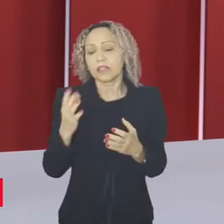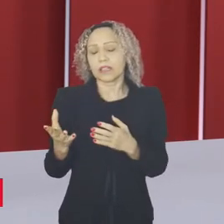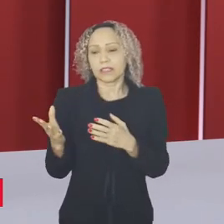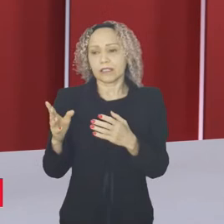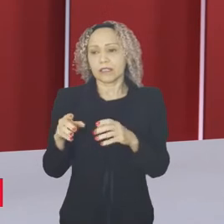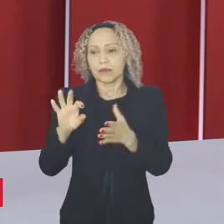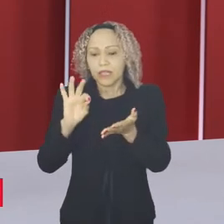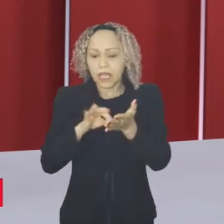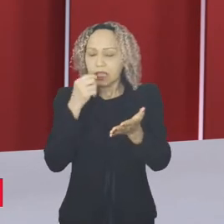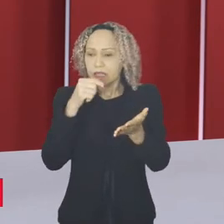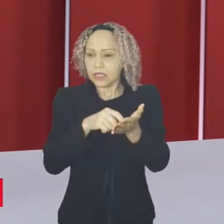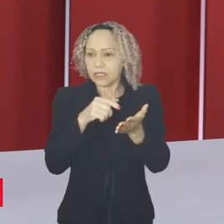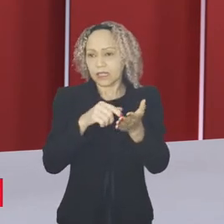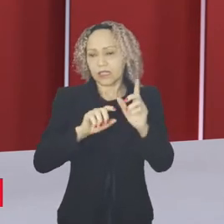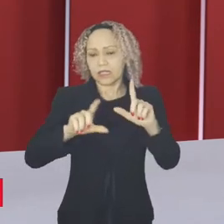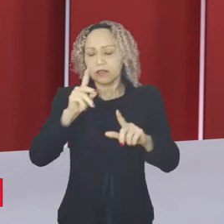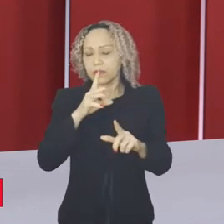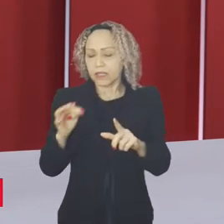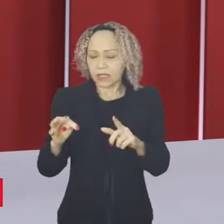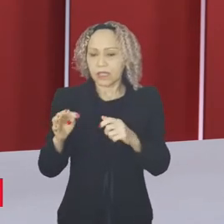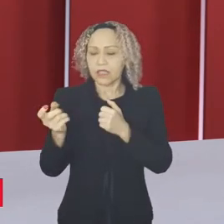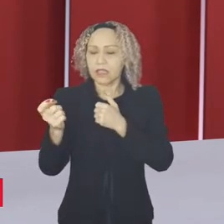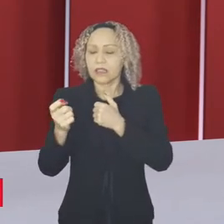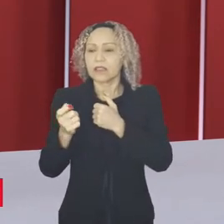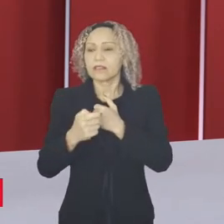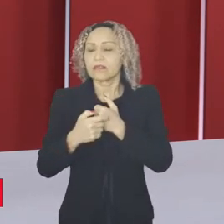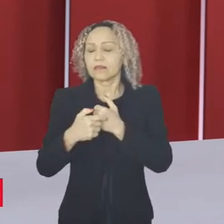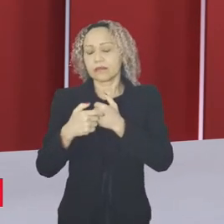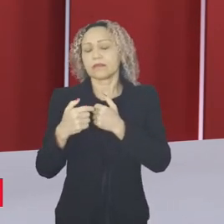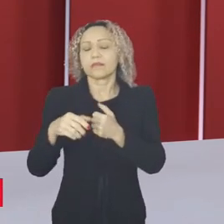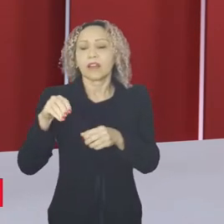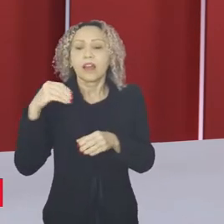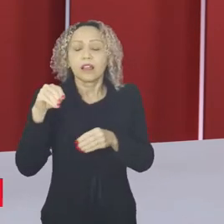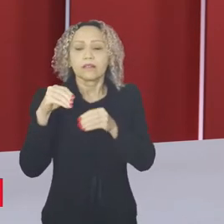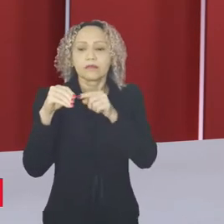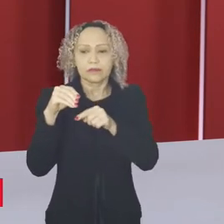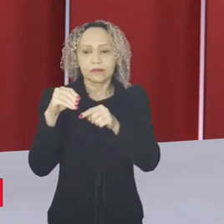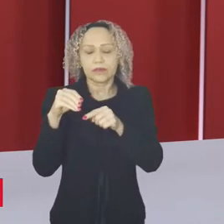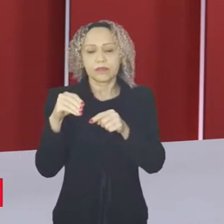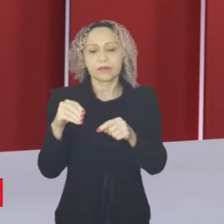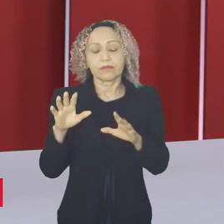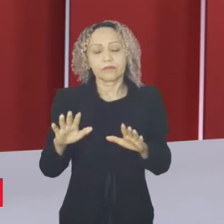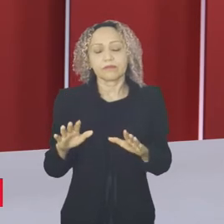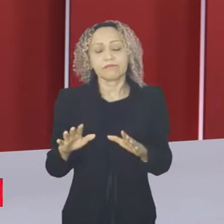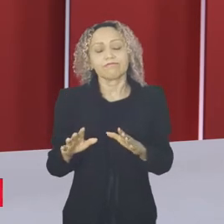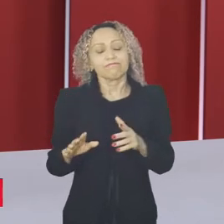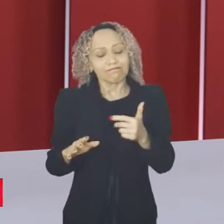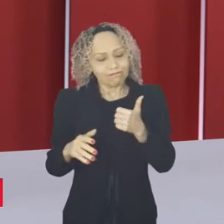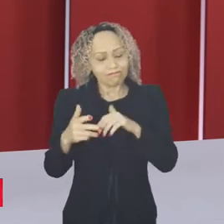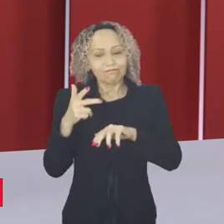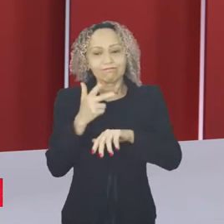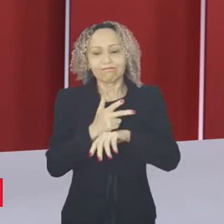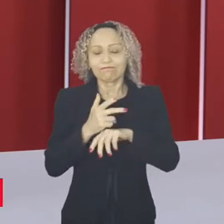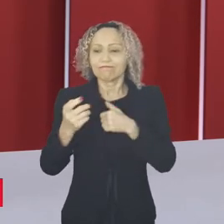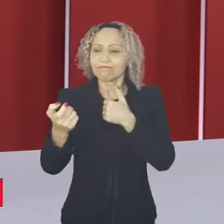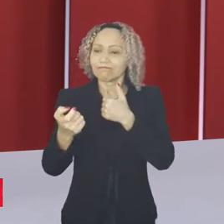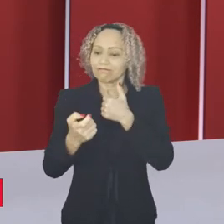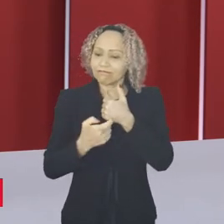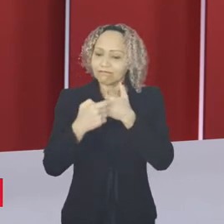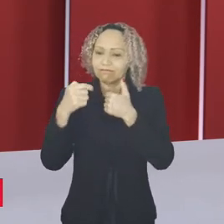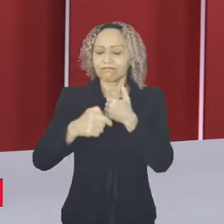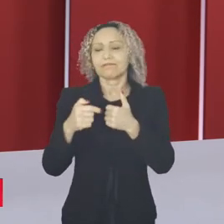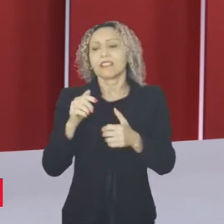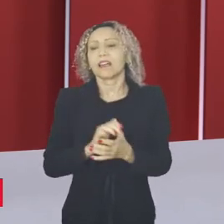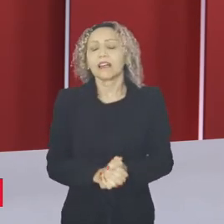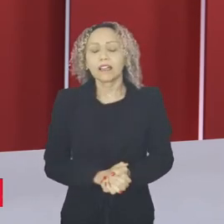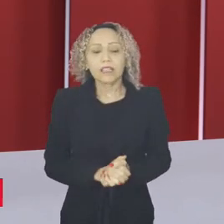notificações. Assim você não perde nenhuma das nossas transmissões. Deixe o seu like também, né? Deixe sua curtida nesse vídeo